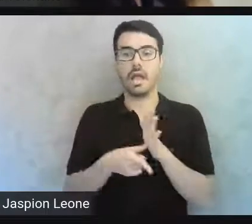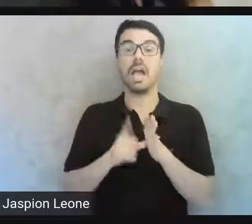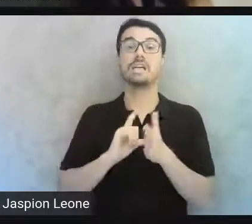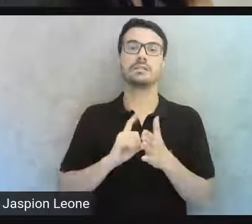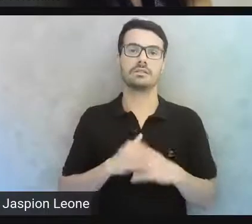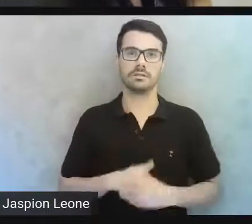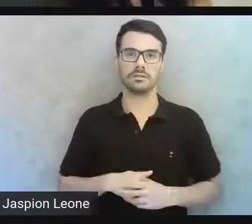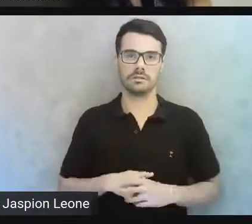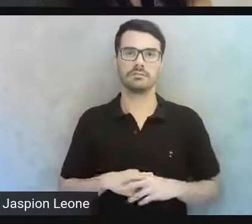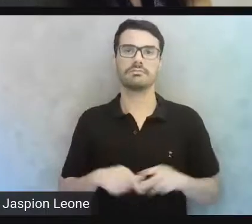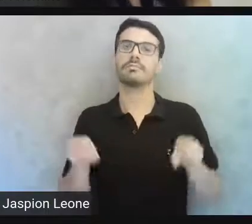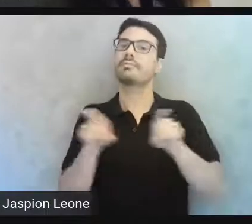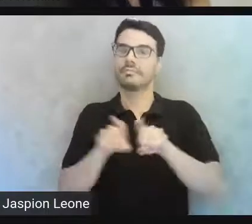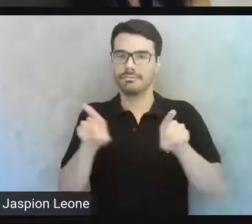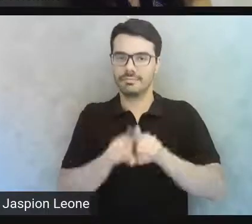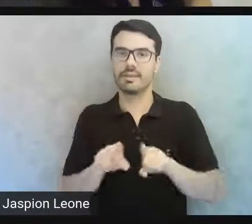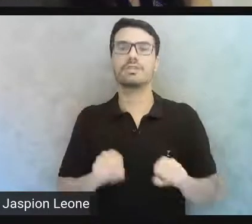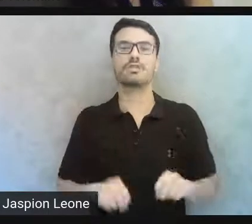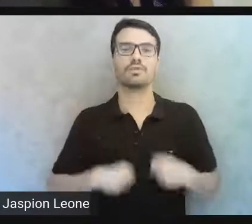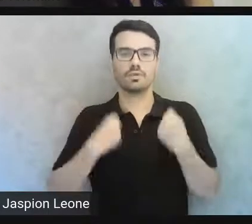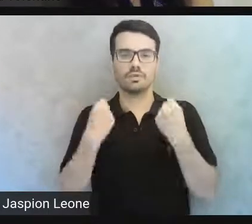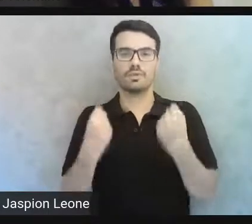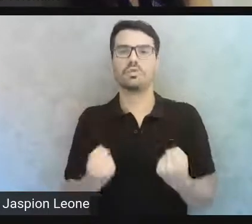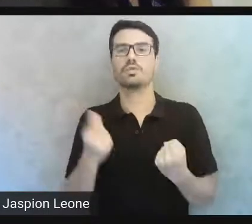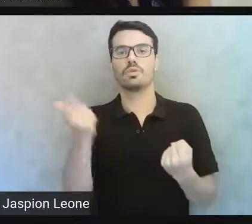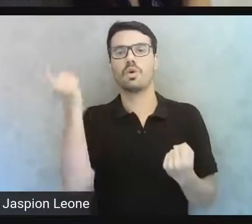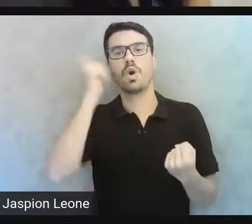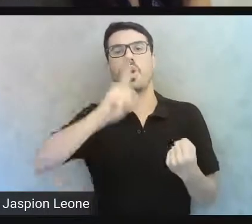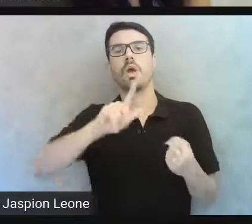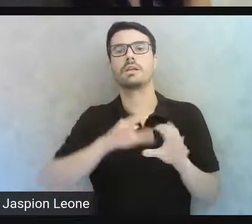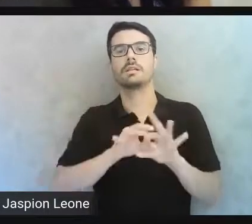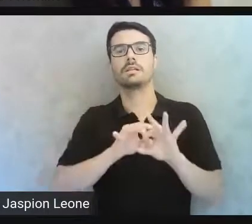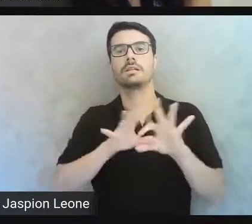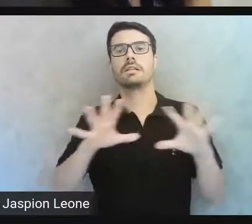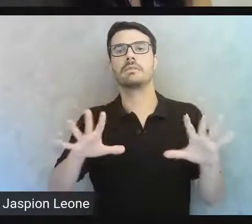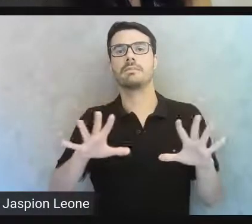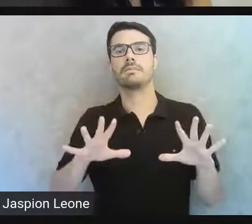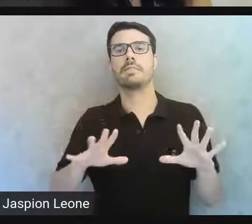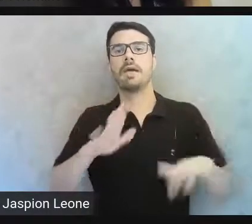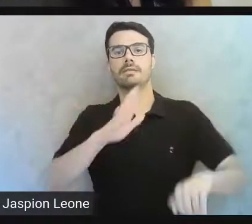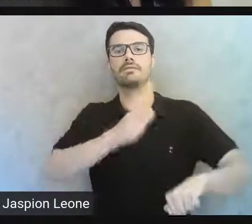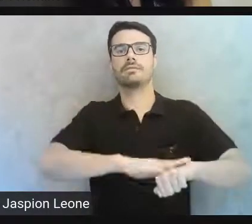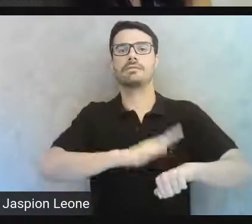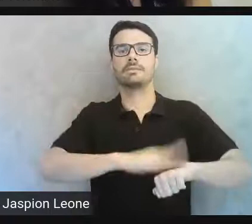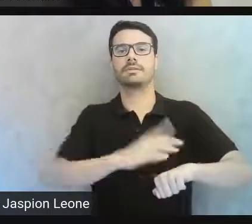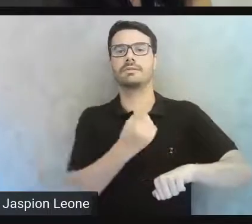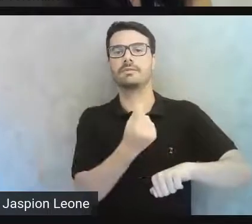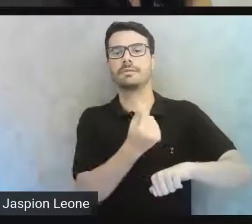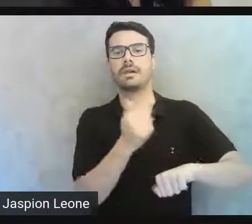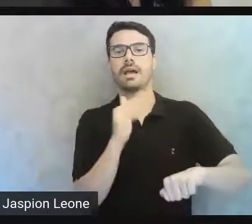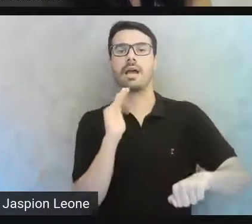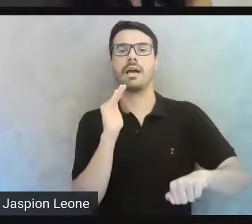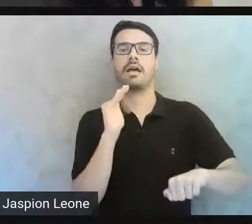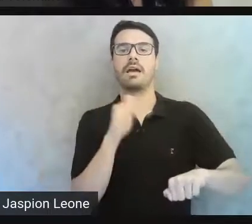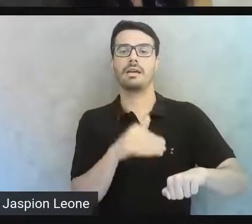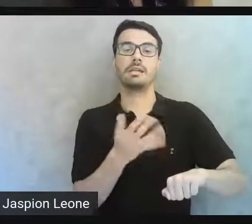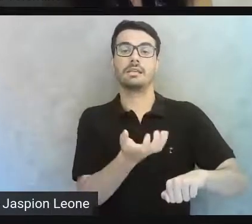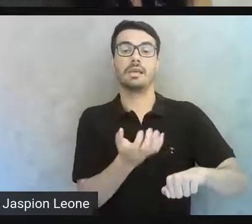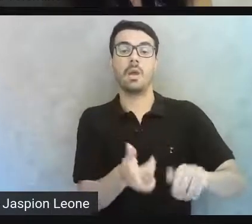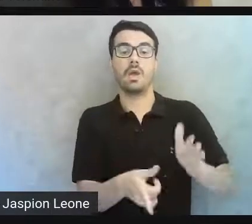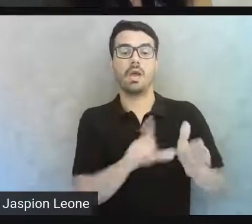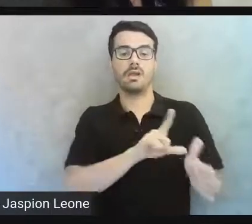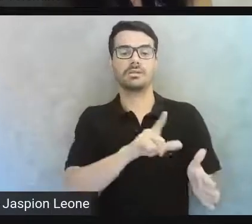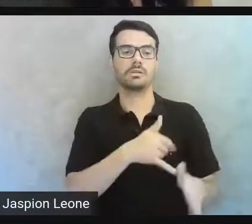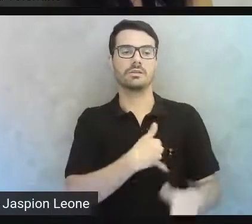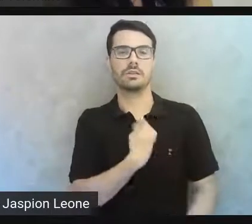essas pessoas também precisam fazer um esforço para conseguir ter uma liberdade financeira, uma independência financeira, até, quero me aposentar um pouco mais cedo, 50